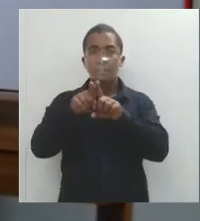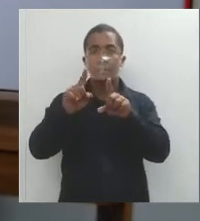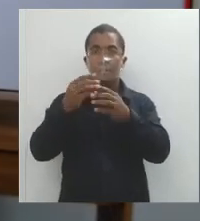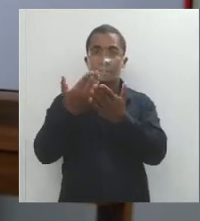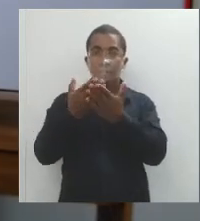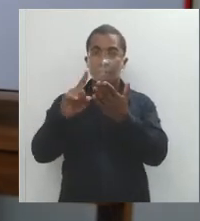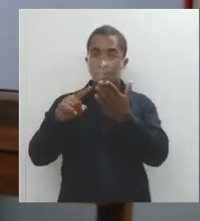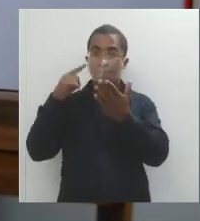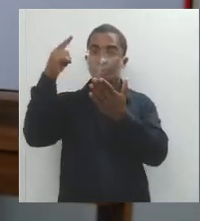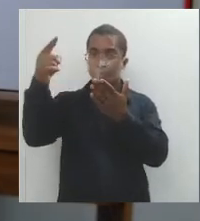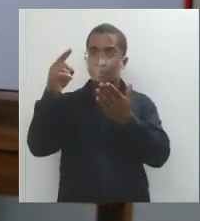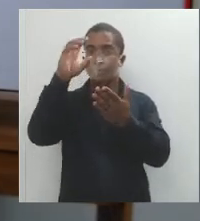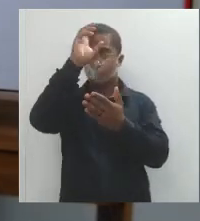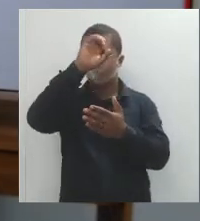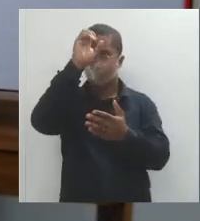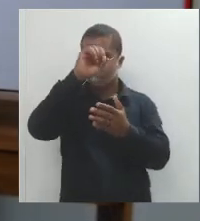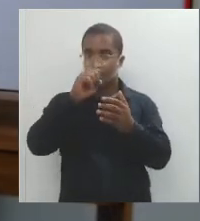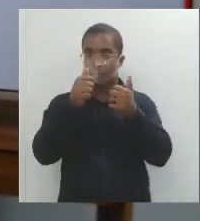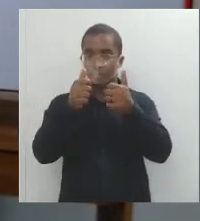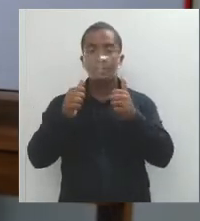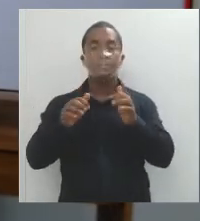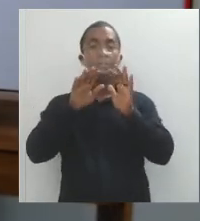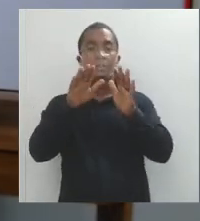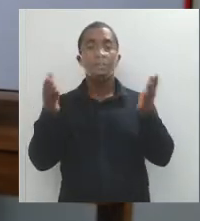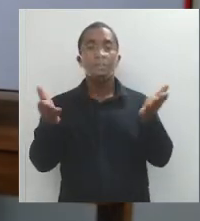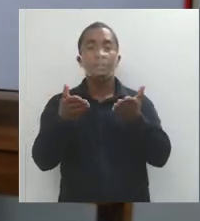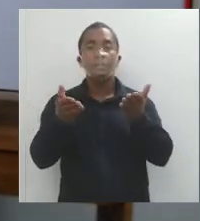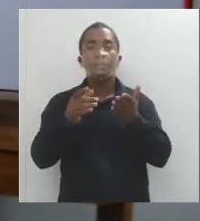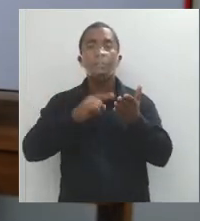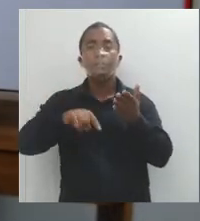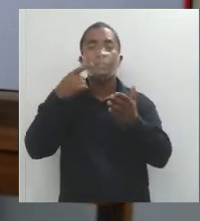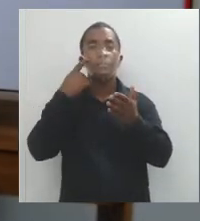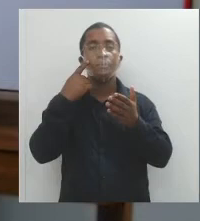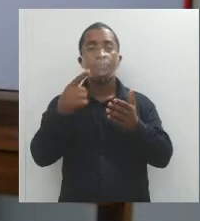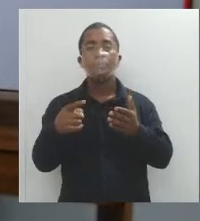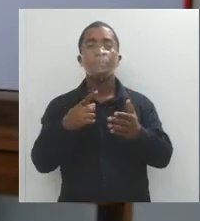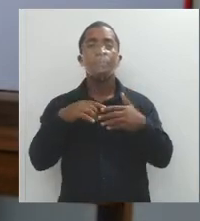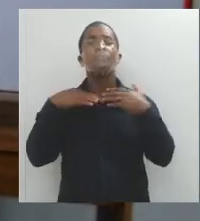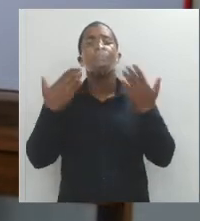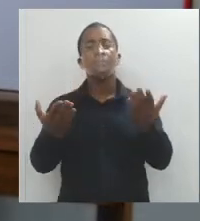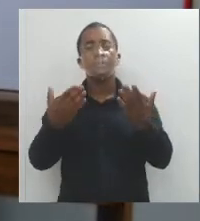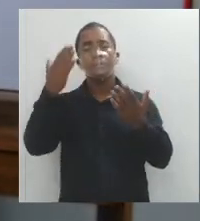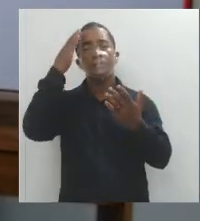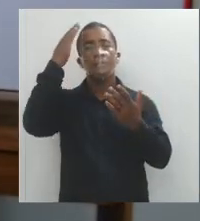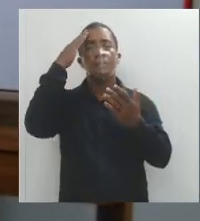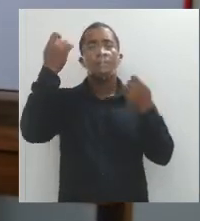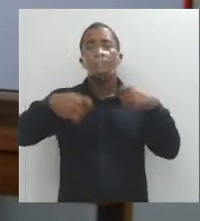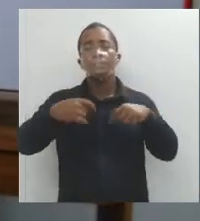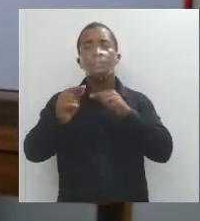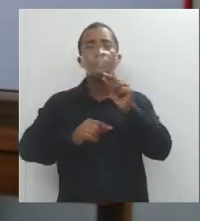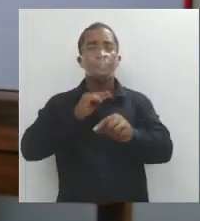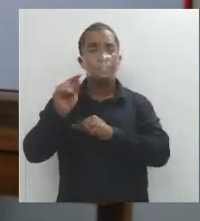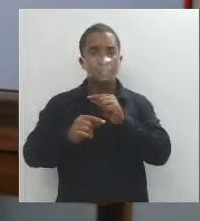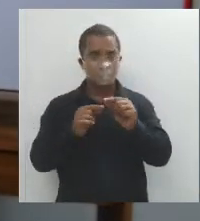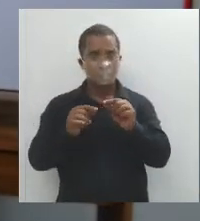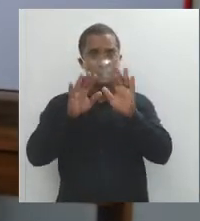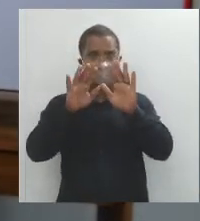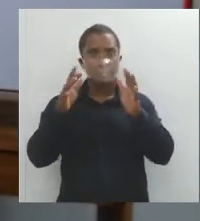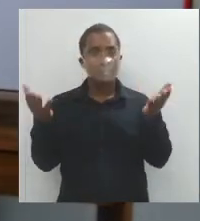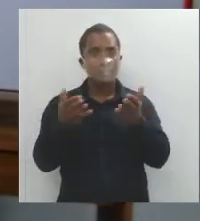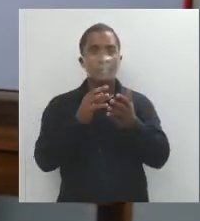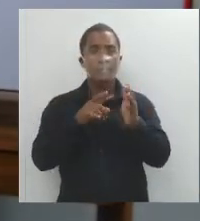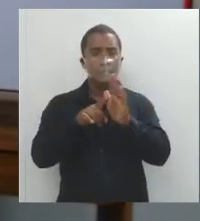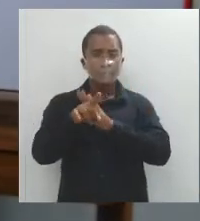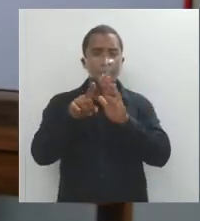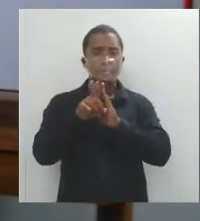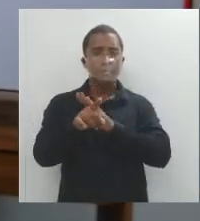aula também. Vamos dar uma olhada, então, sabendo disso aí, quais são as grandezas, né, que a gente precisa saber, e vamos lá fazer as questões. Vamos